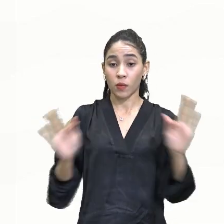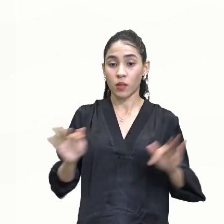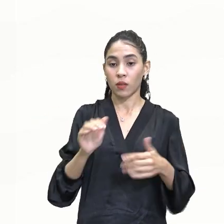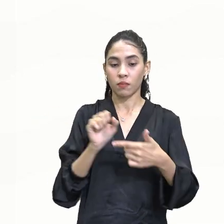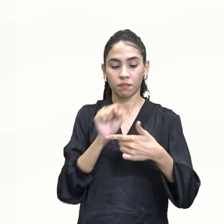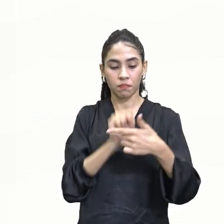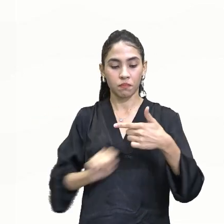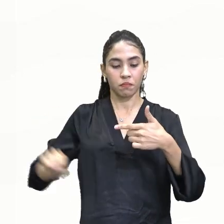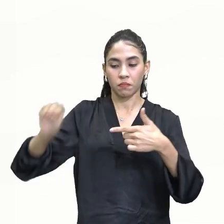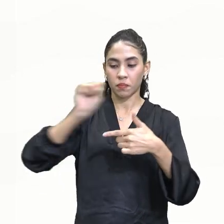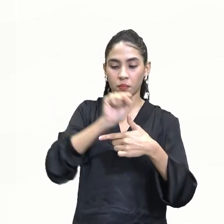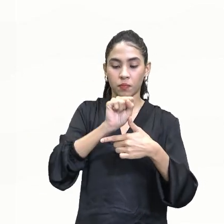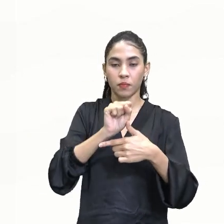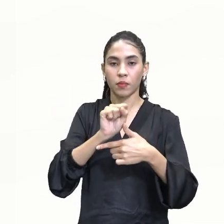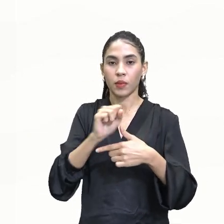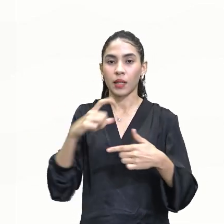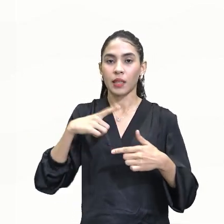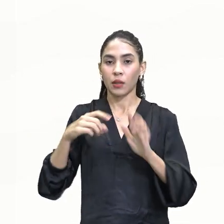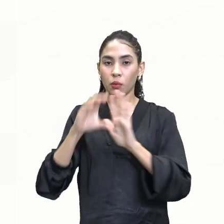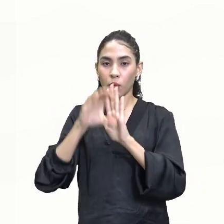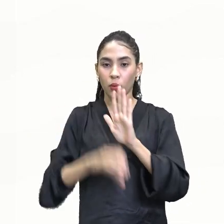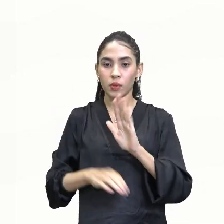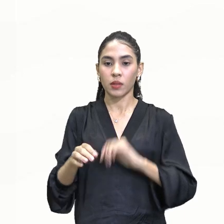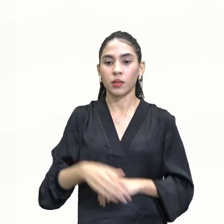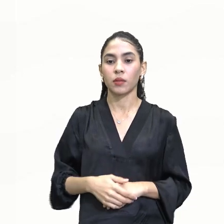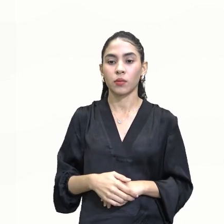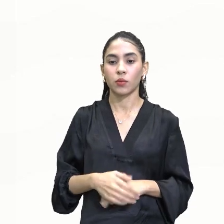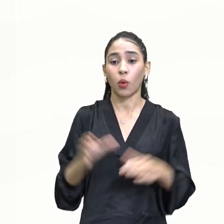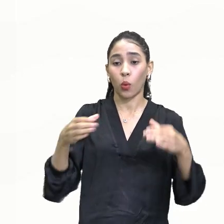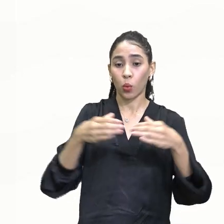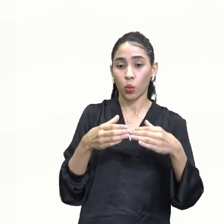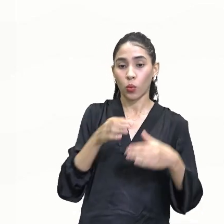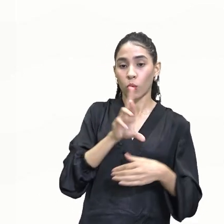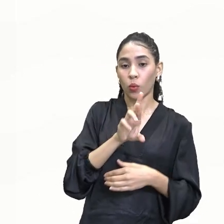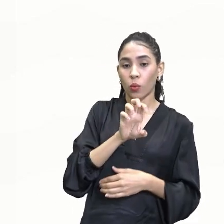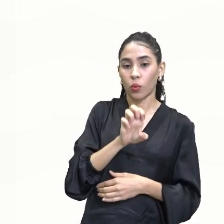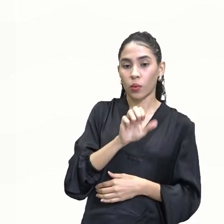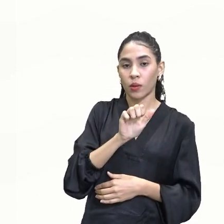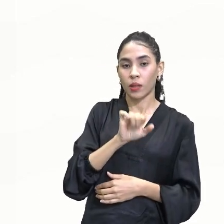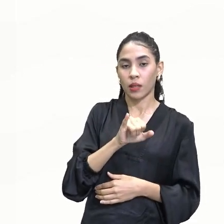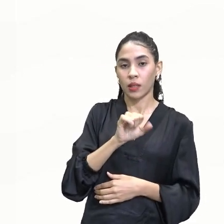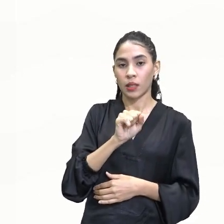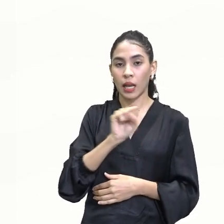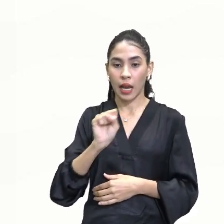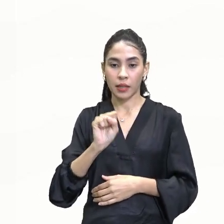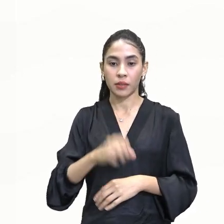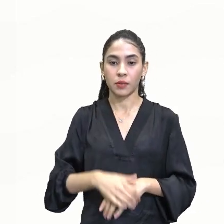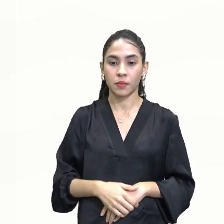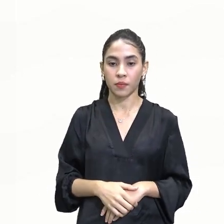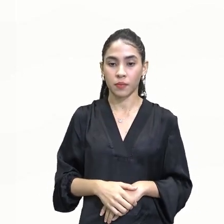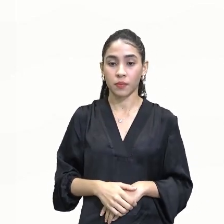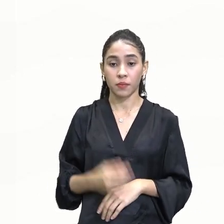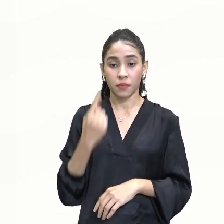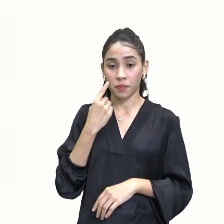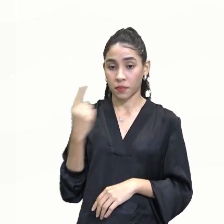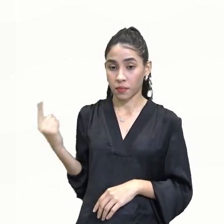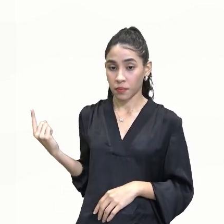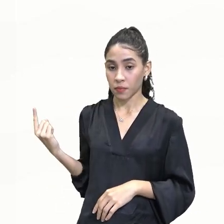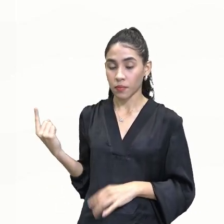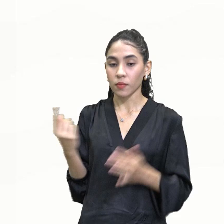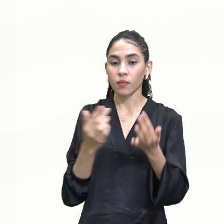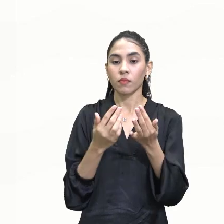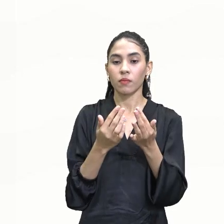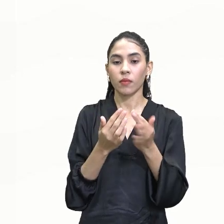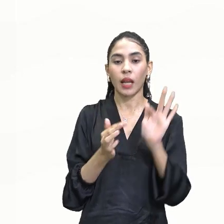definida como uma função que vai dos reais nos reais. Tudo bem? Então guarde isto aqui com